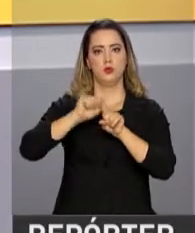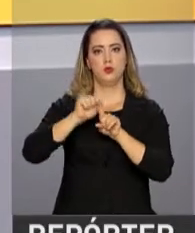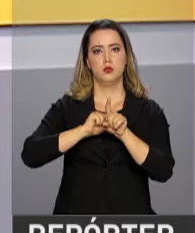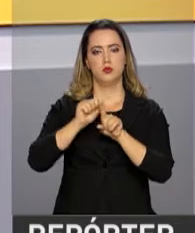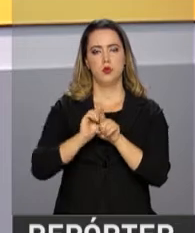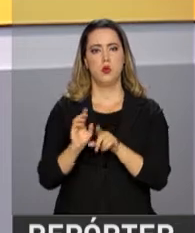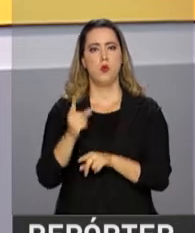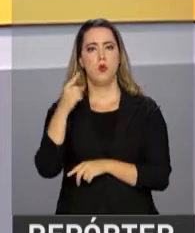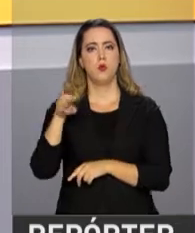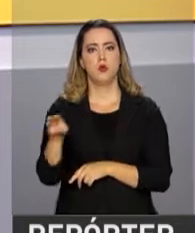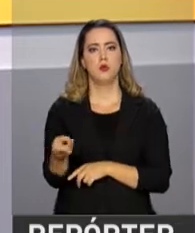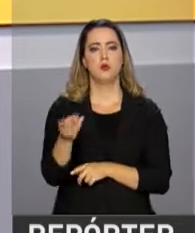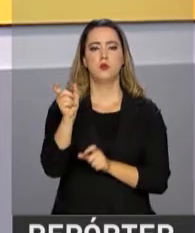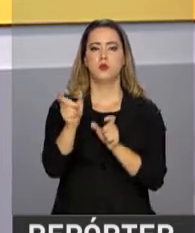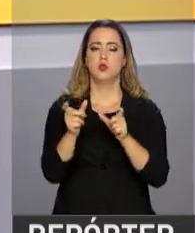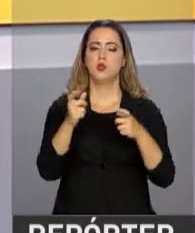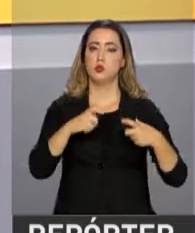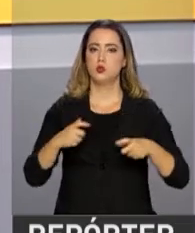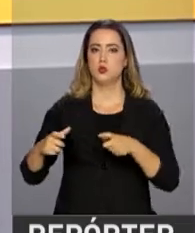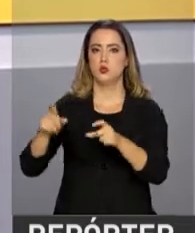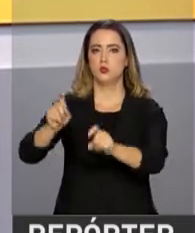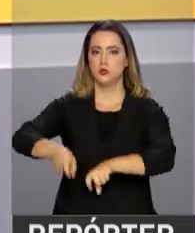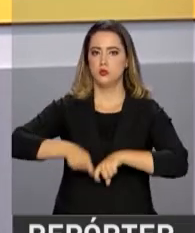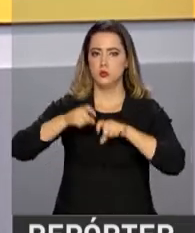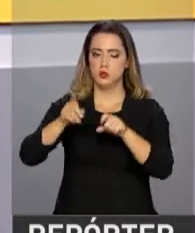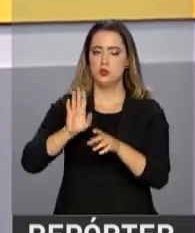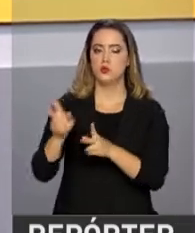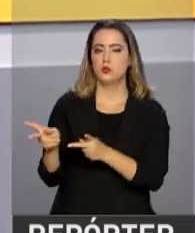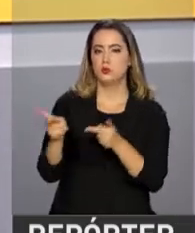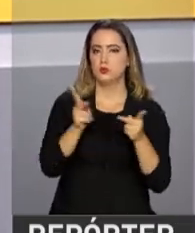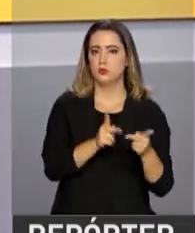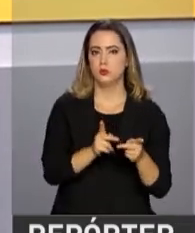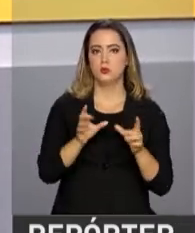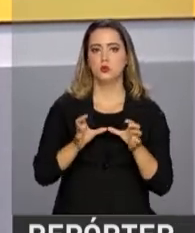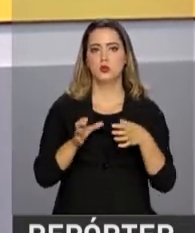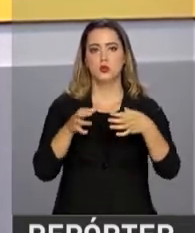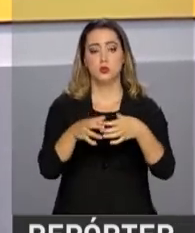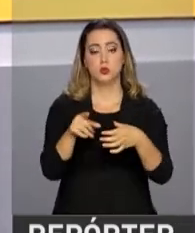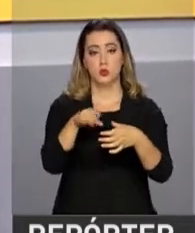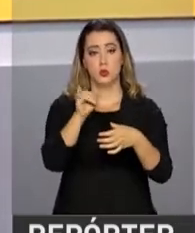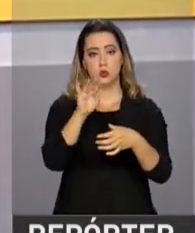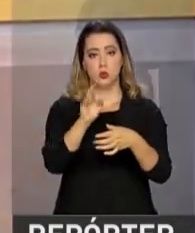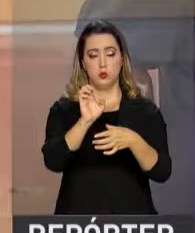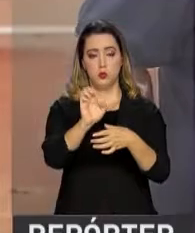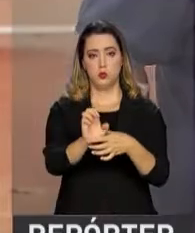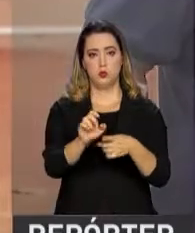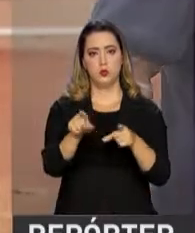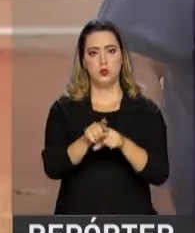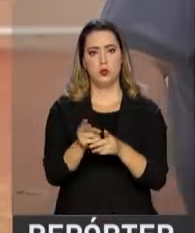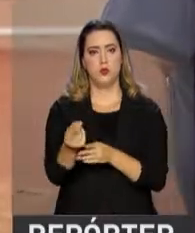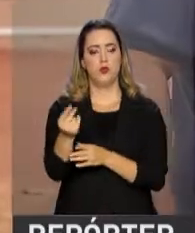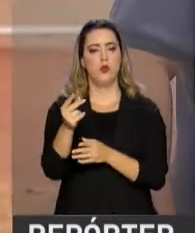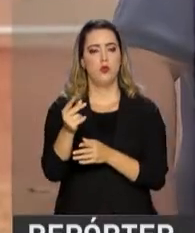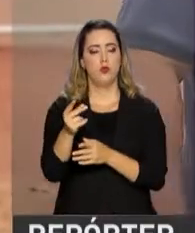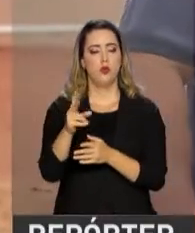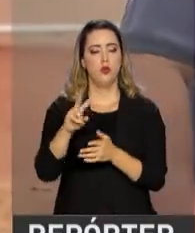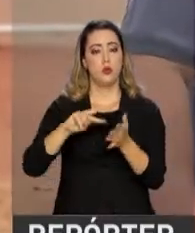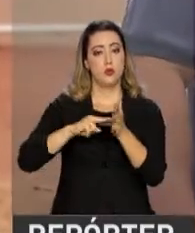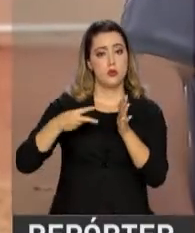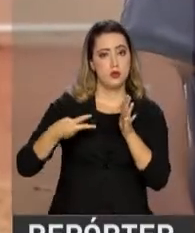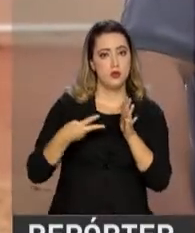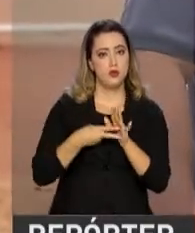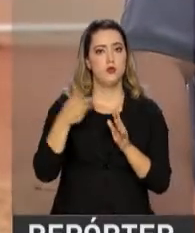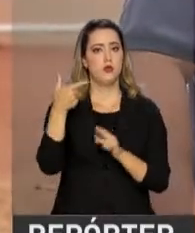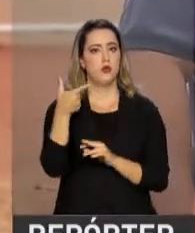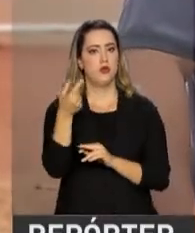com cerca de 1 milhão de estabelecimentos agropecuários já visitados pelas equipes do IBGE. O valor representa cerca de